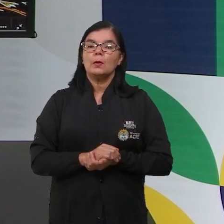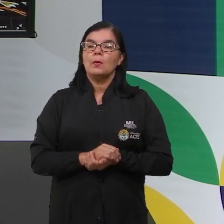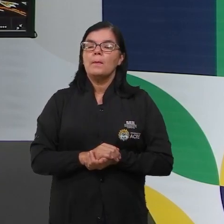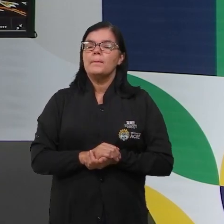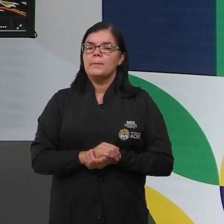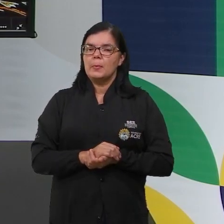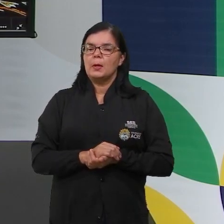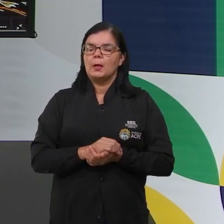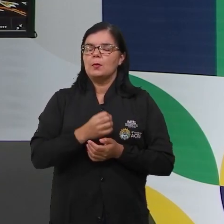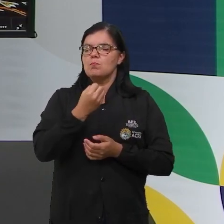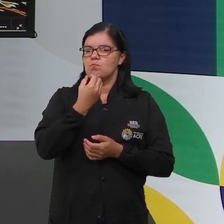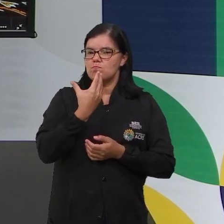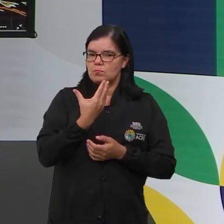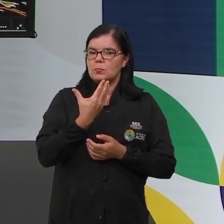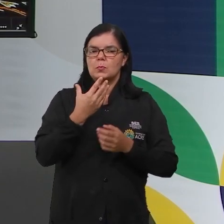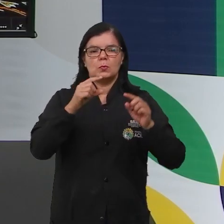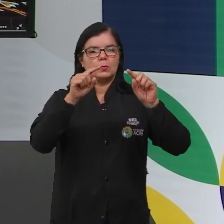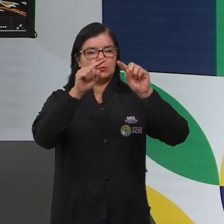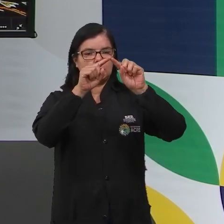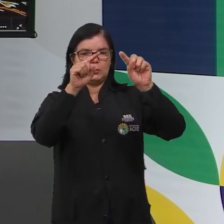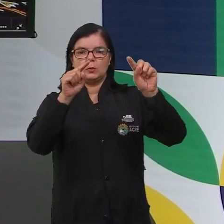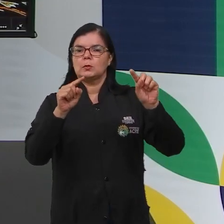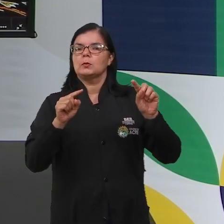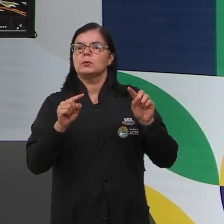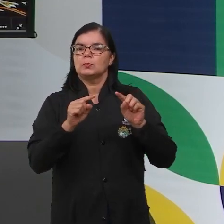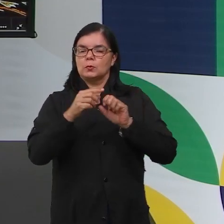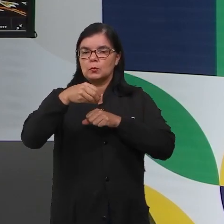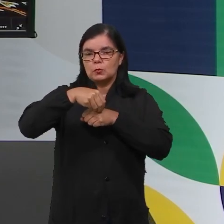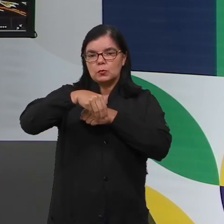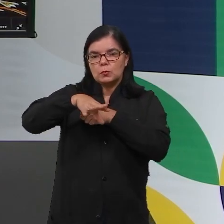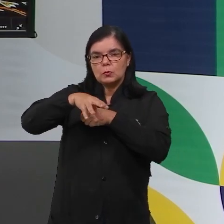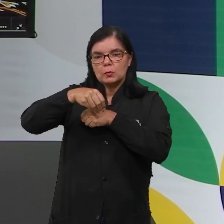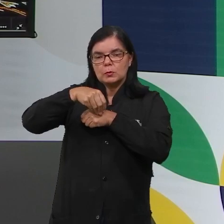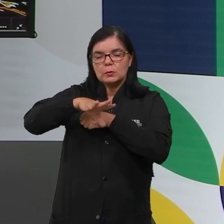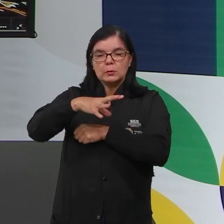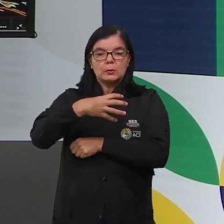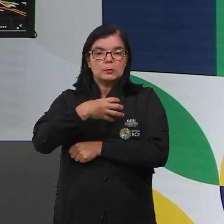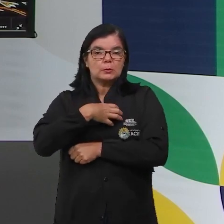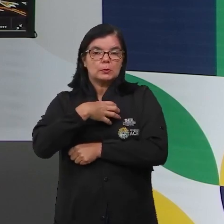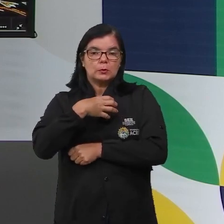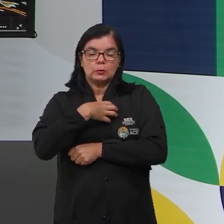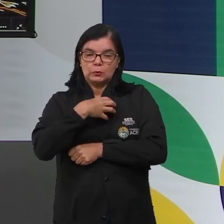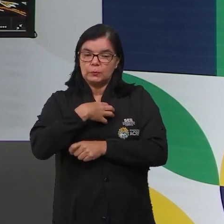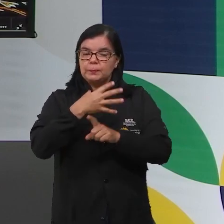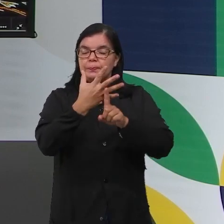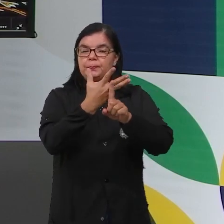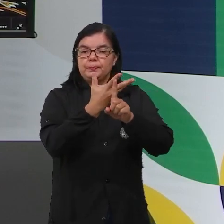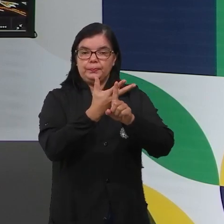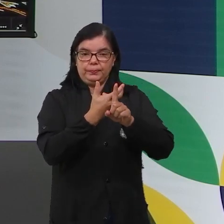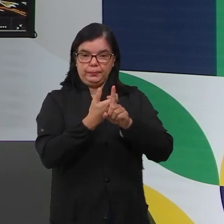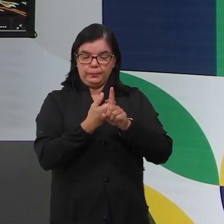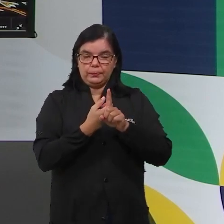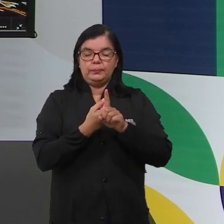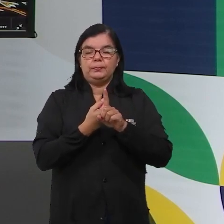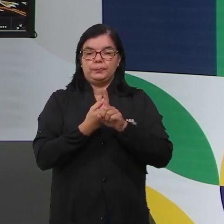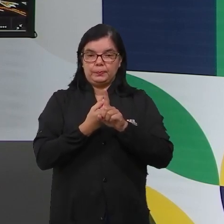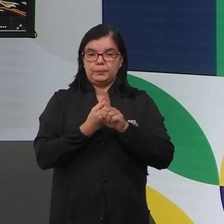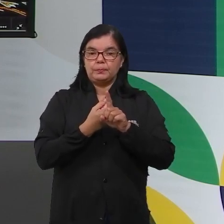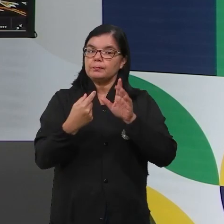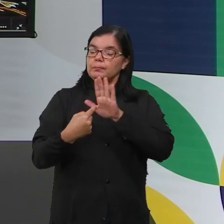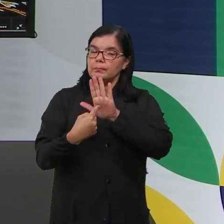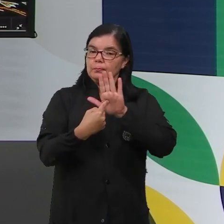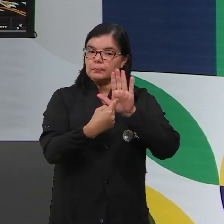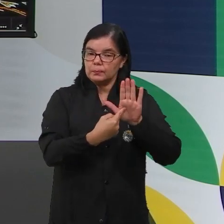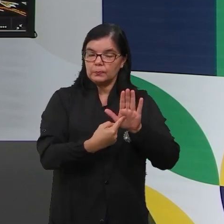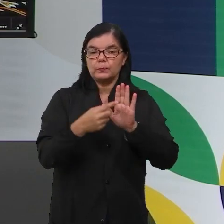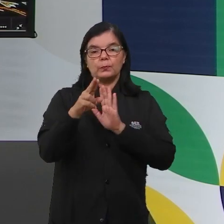bem conceitual, né, e que consiga transmitir esse sentimento do artista com relação à exposição,